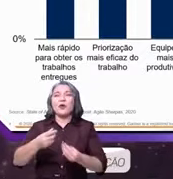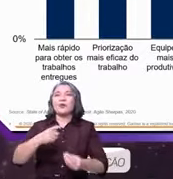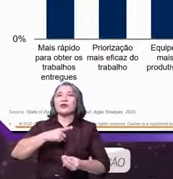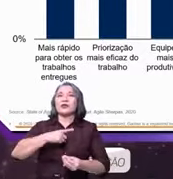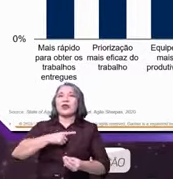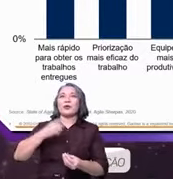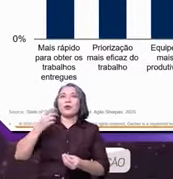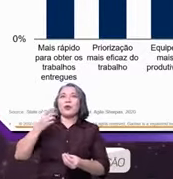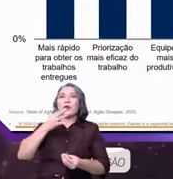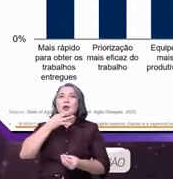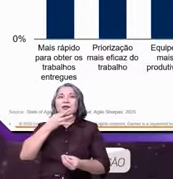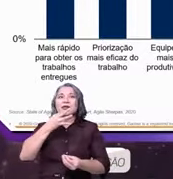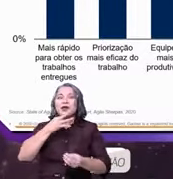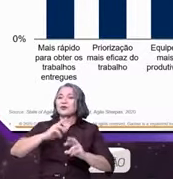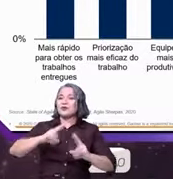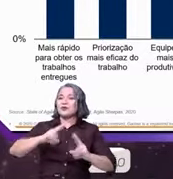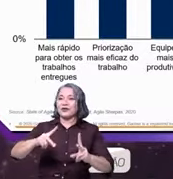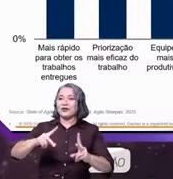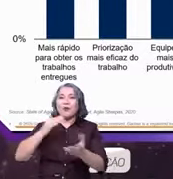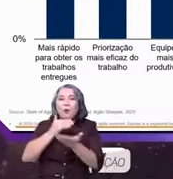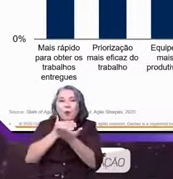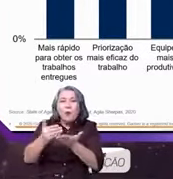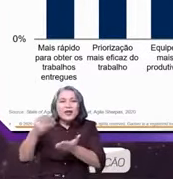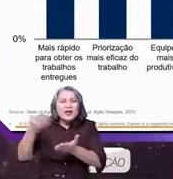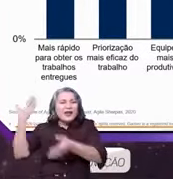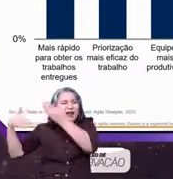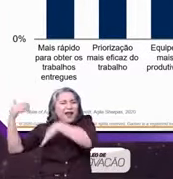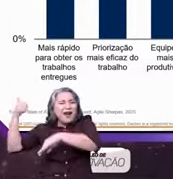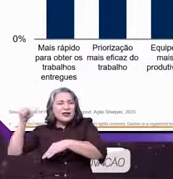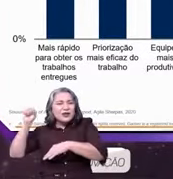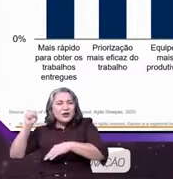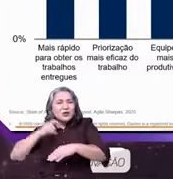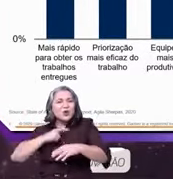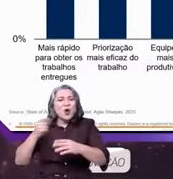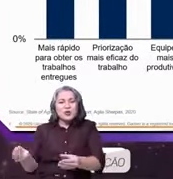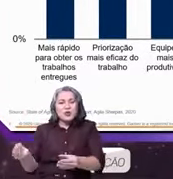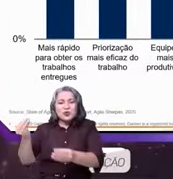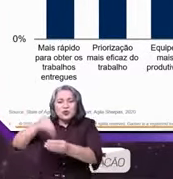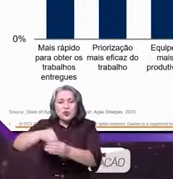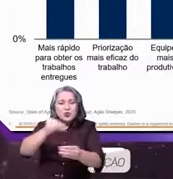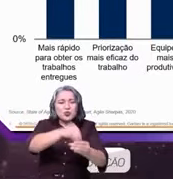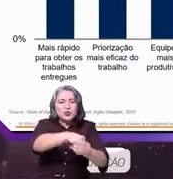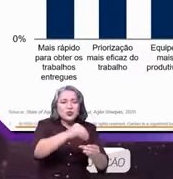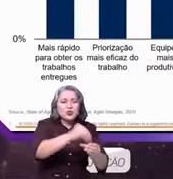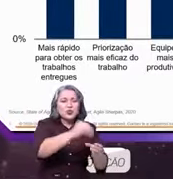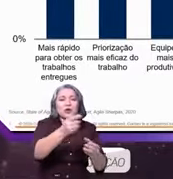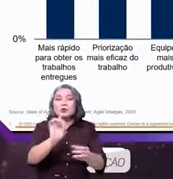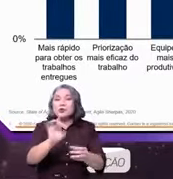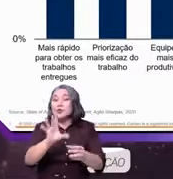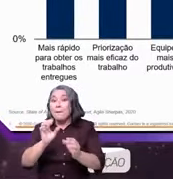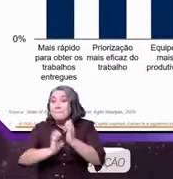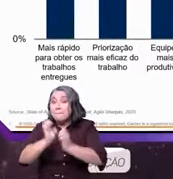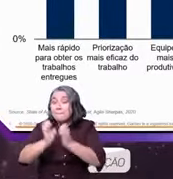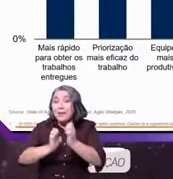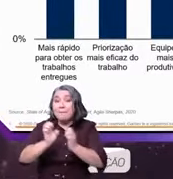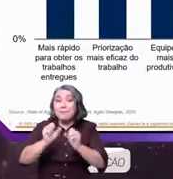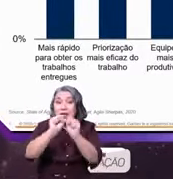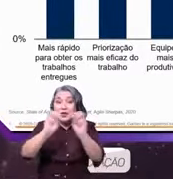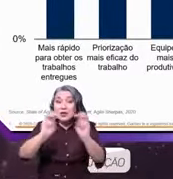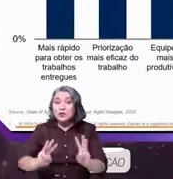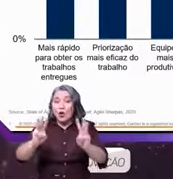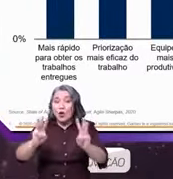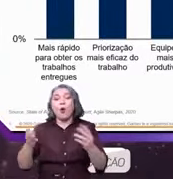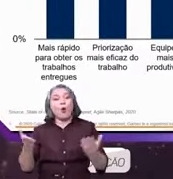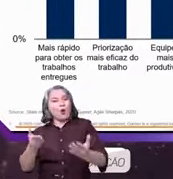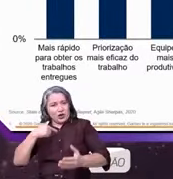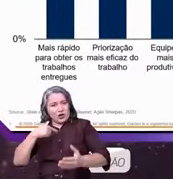18 anos atrás de implementação de software, de conhecimento, não só para a empresa. Então, hoje o que eu faço de aconselhamento com